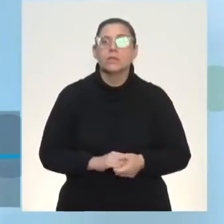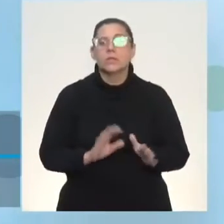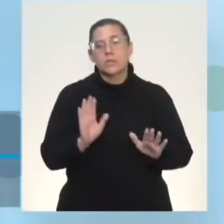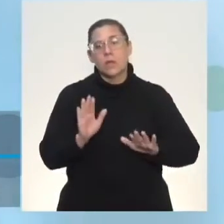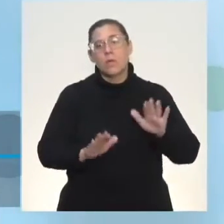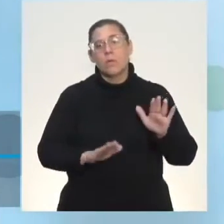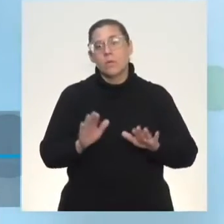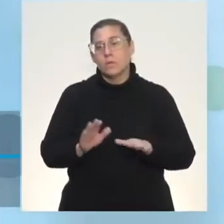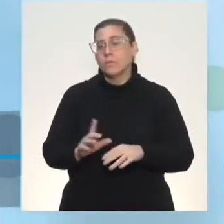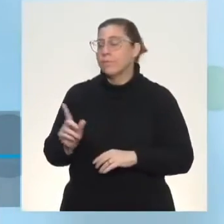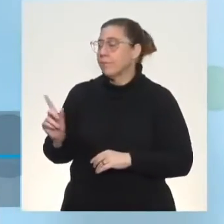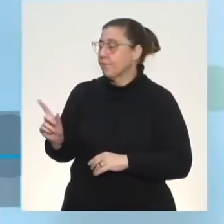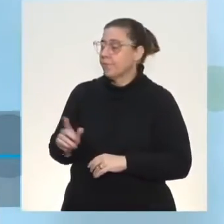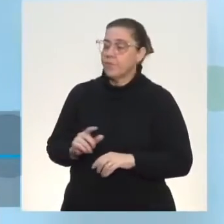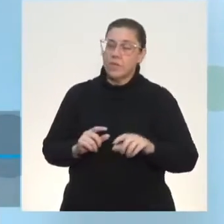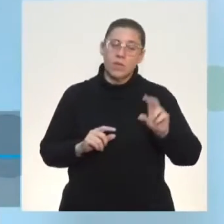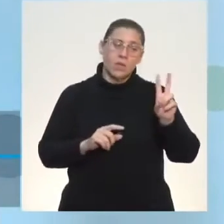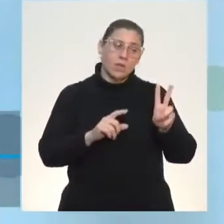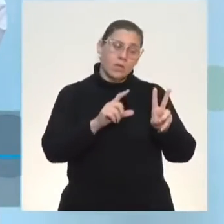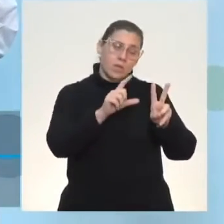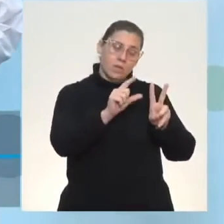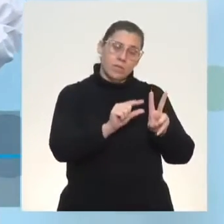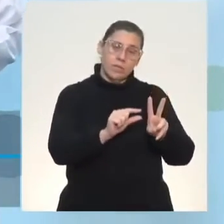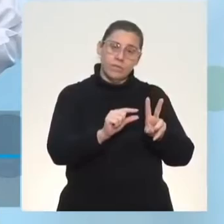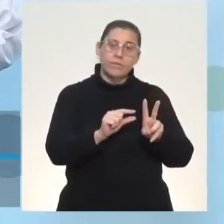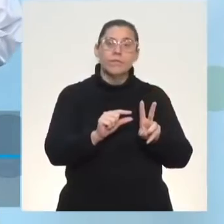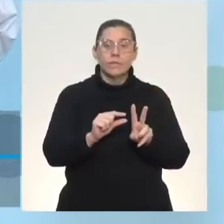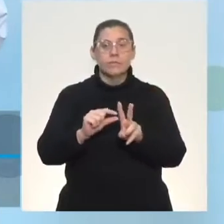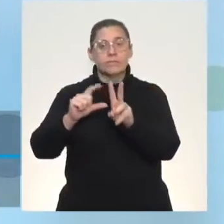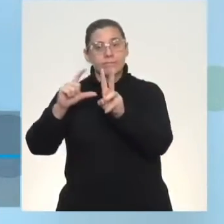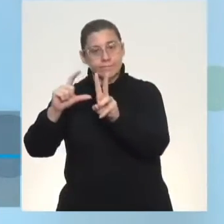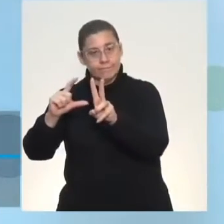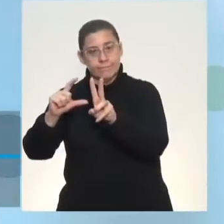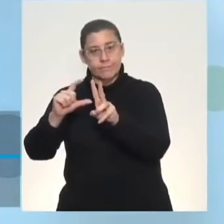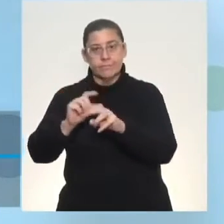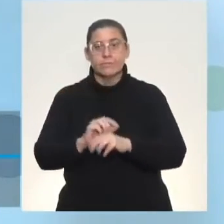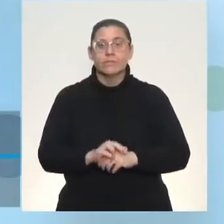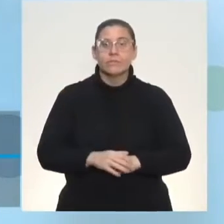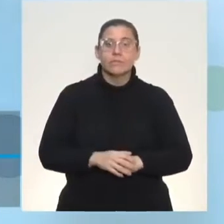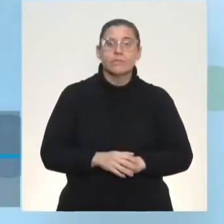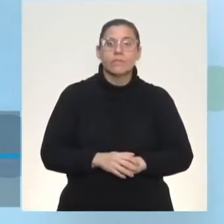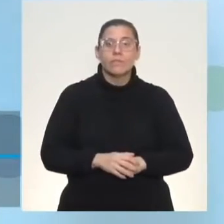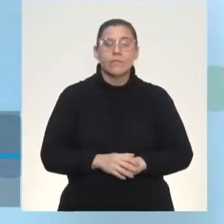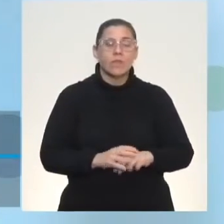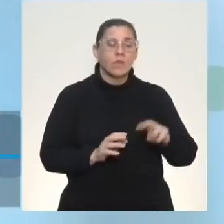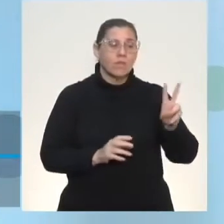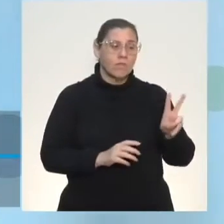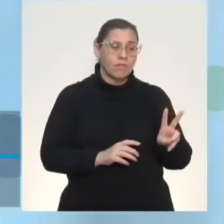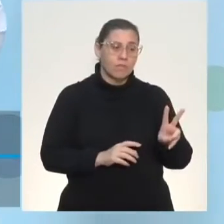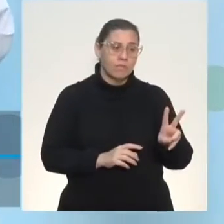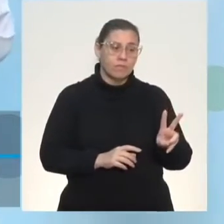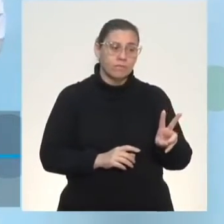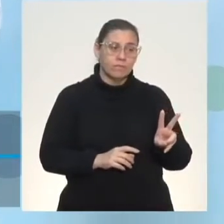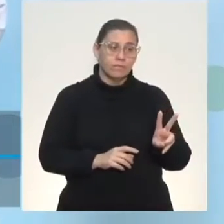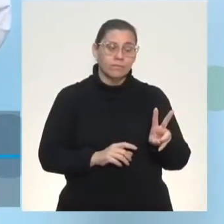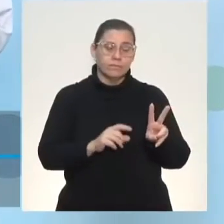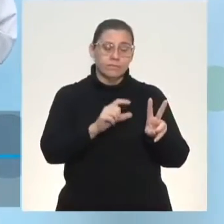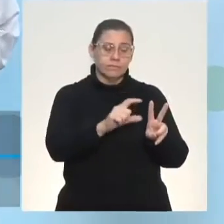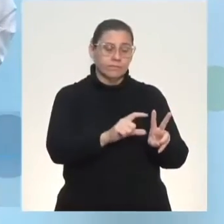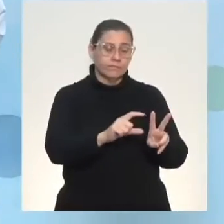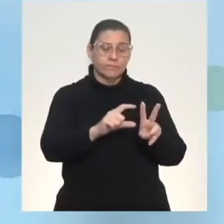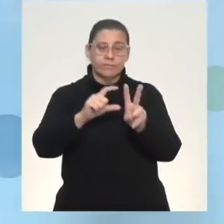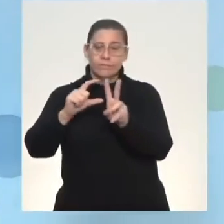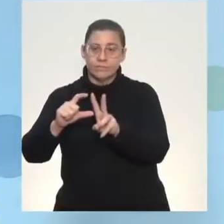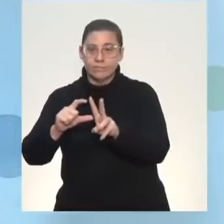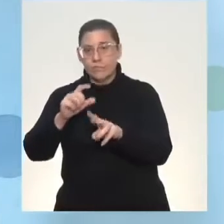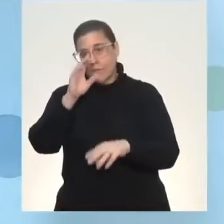no caso aqui, o Vzinho é o recessivo, ele é o verde, tá bom? O Vzão, ele é o amarelo, ele é o dominante. Mas vamos ver como é que isso